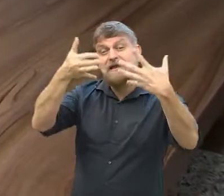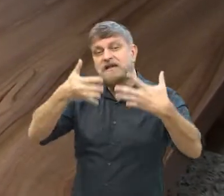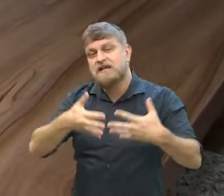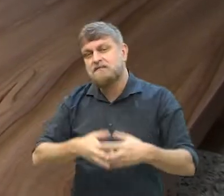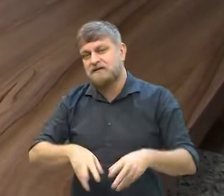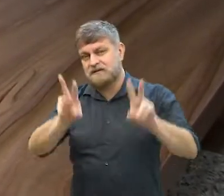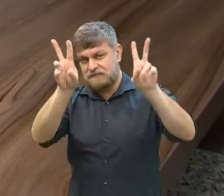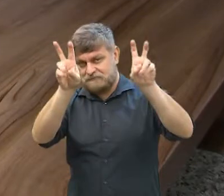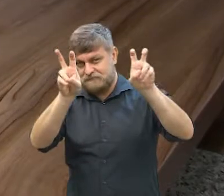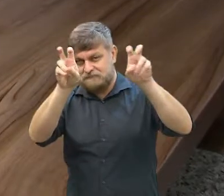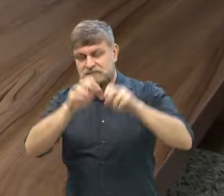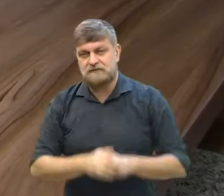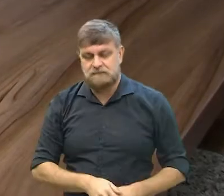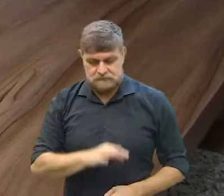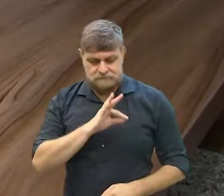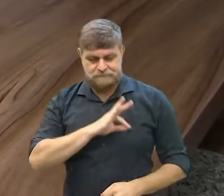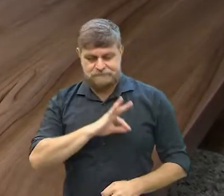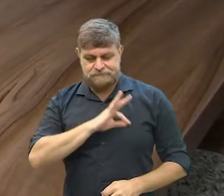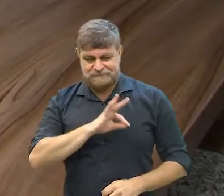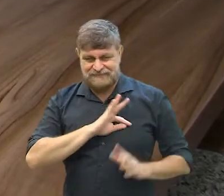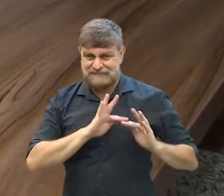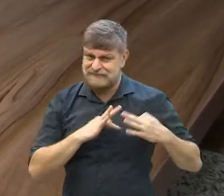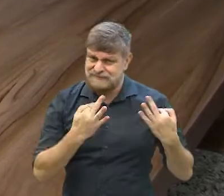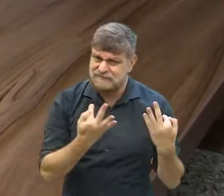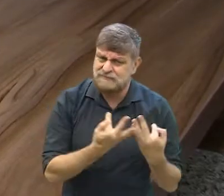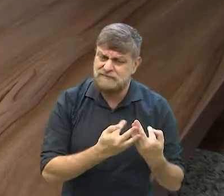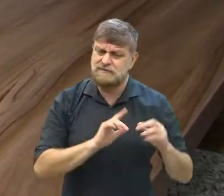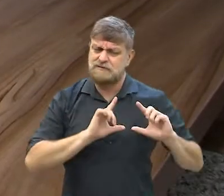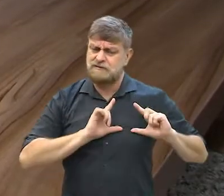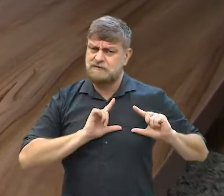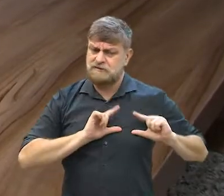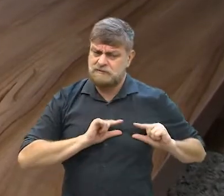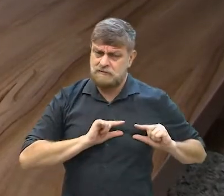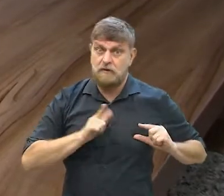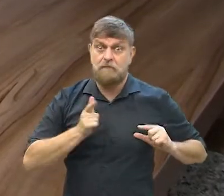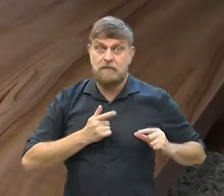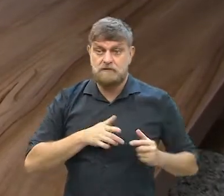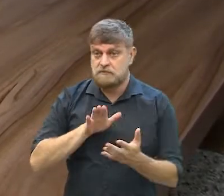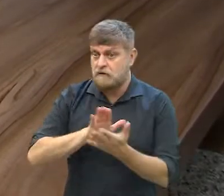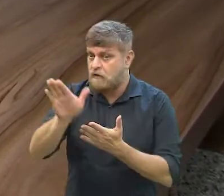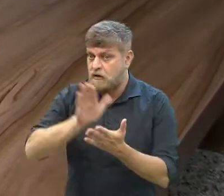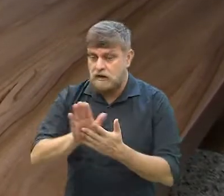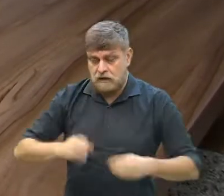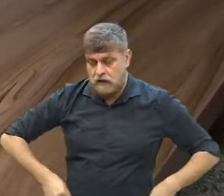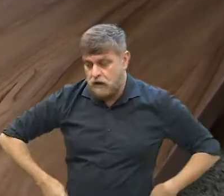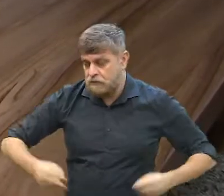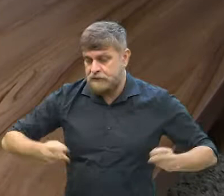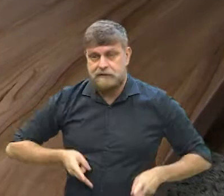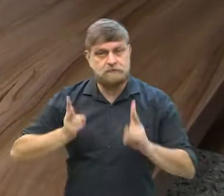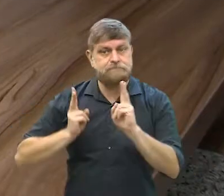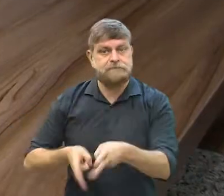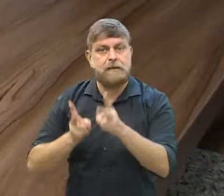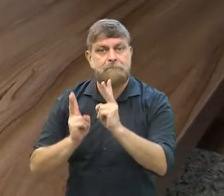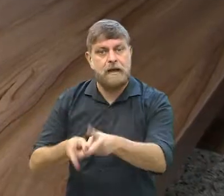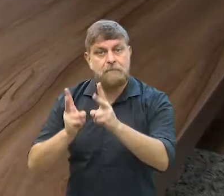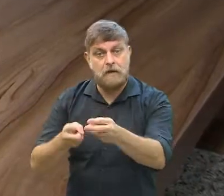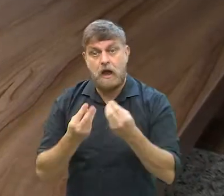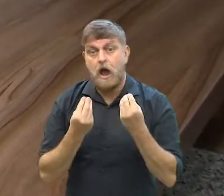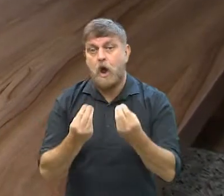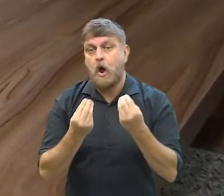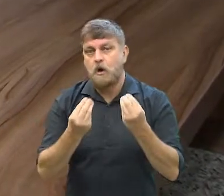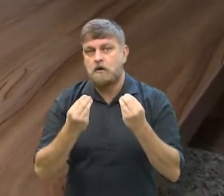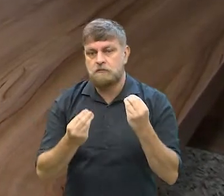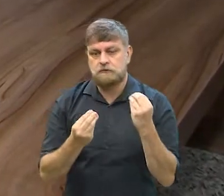disso. O orçamento das famílias diminuiu, mas os gastos nem sempre, né? Como é que a gente faz para manter